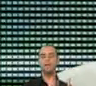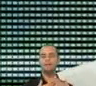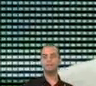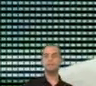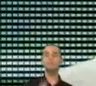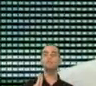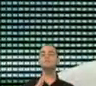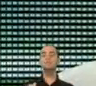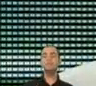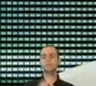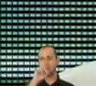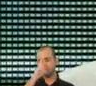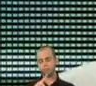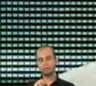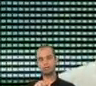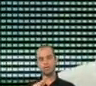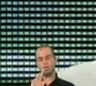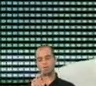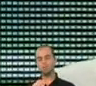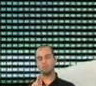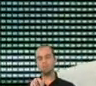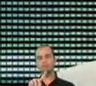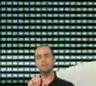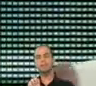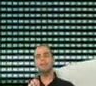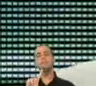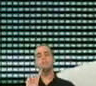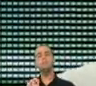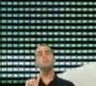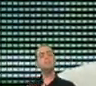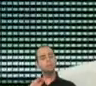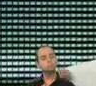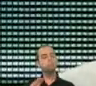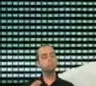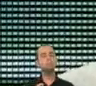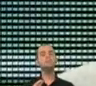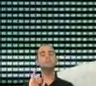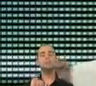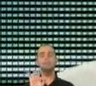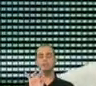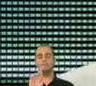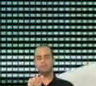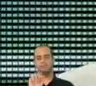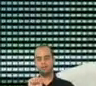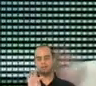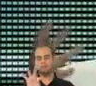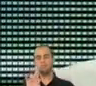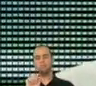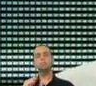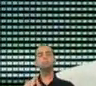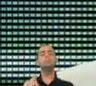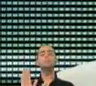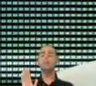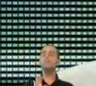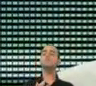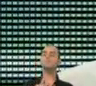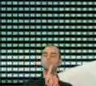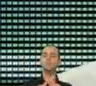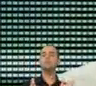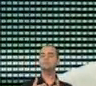dois mecanismos, a autoridade de um lado e também os investimentos em infraestrutura, habitação e